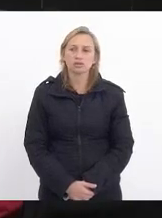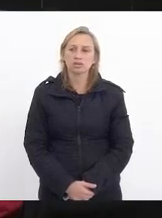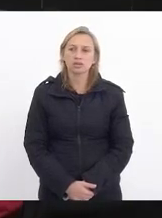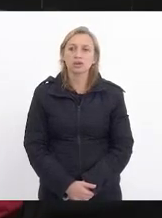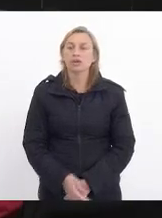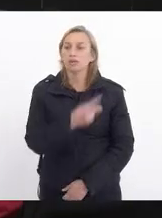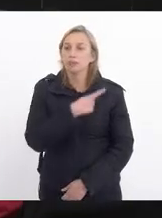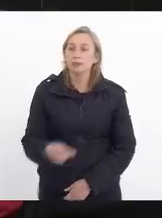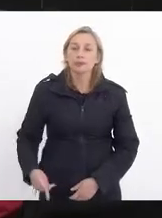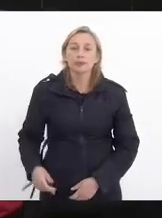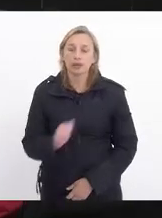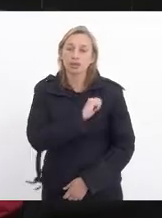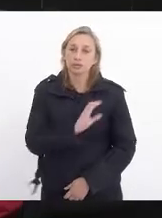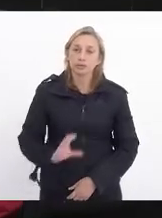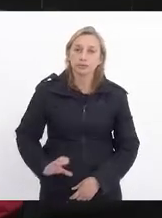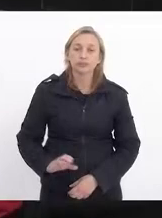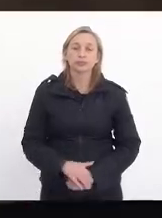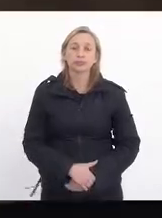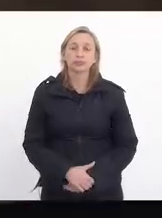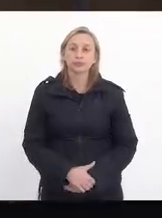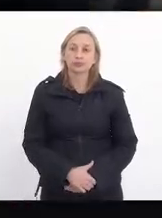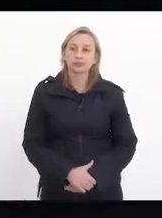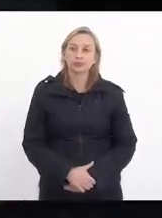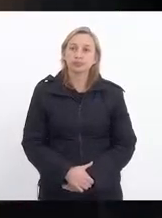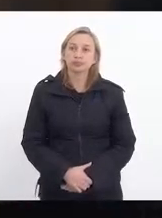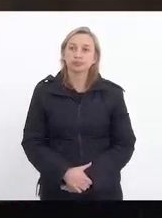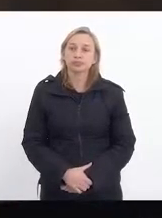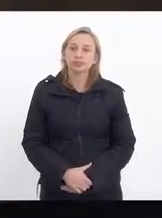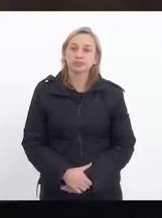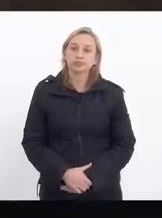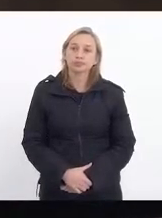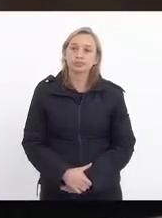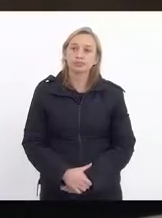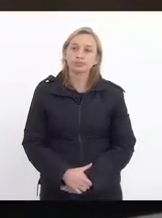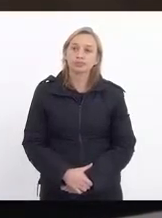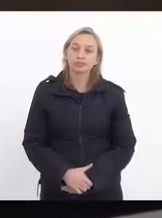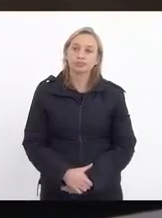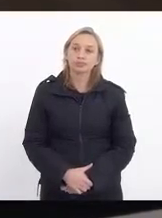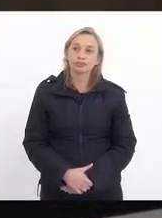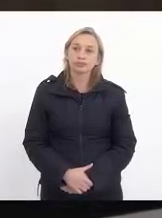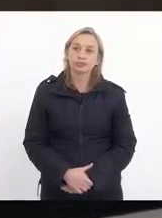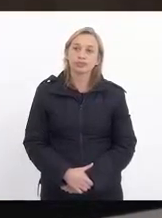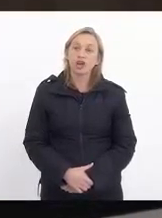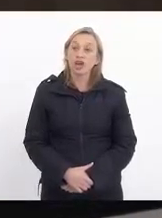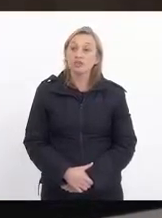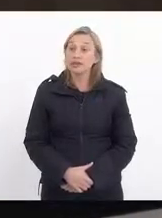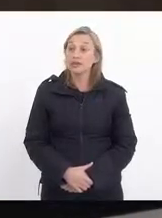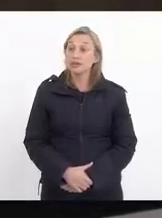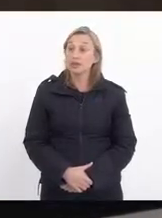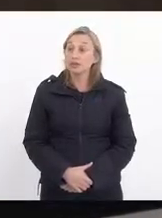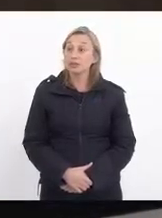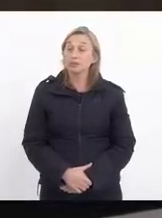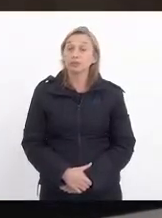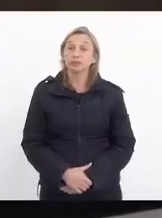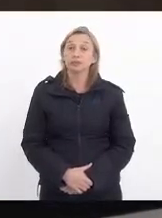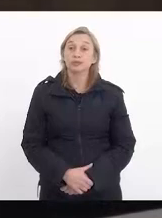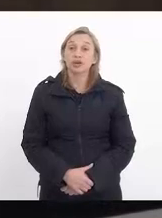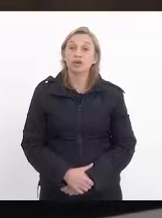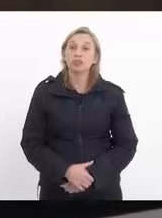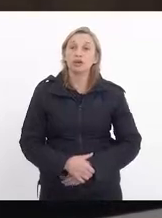o presidente André Ceciliano o alertado pelo Deputado waldeck